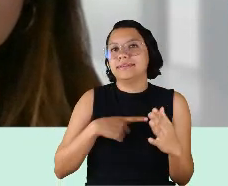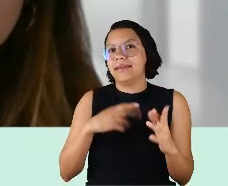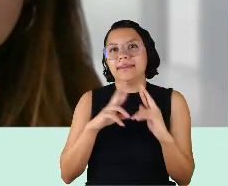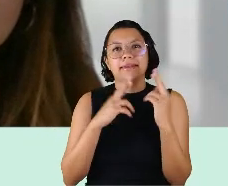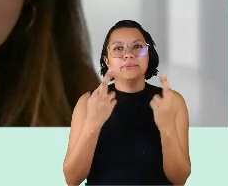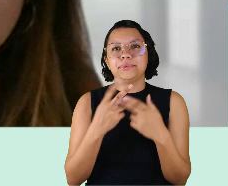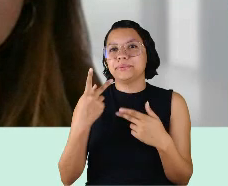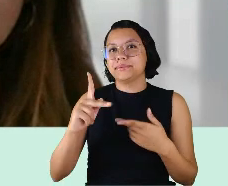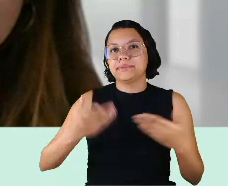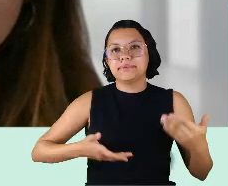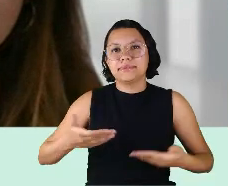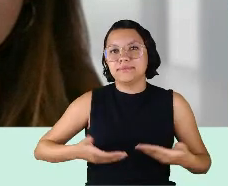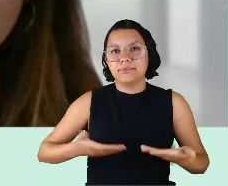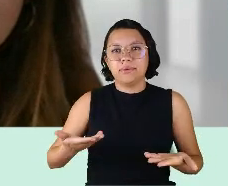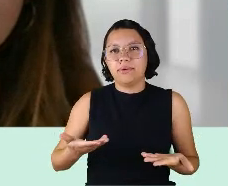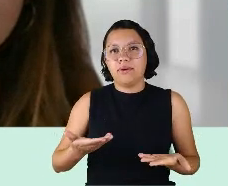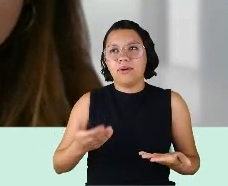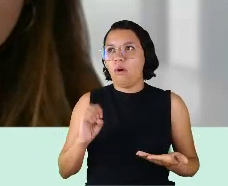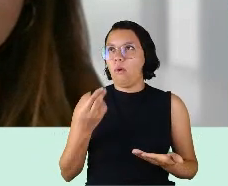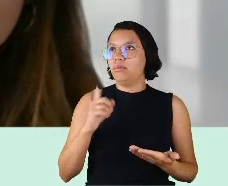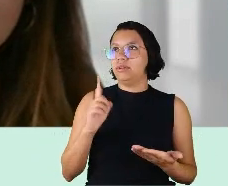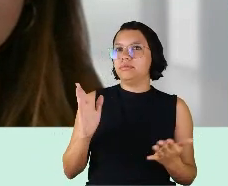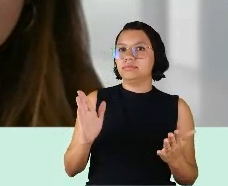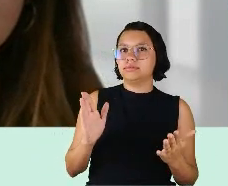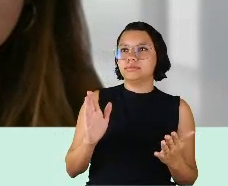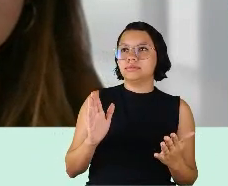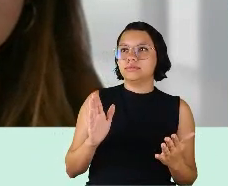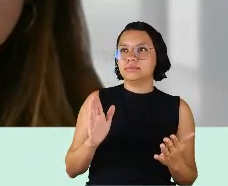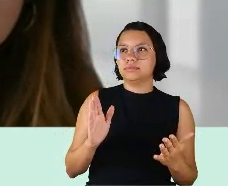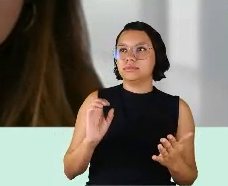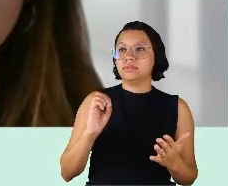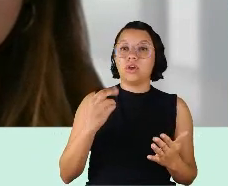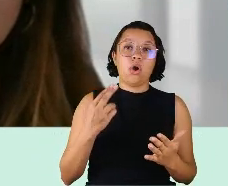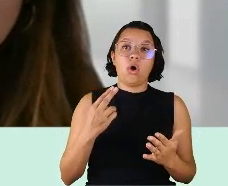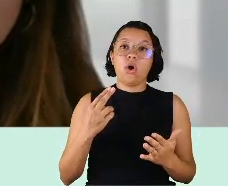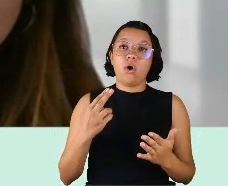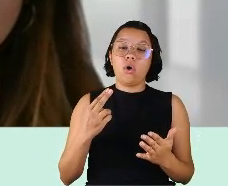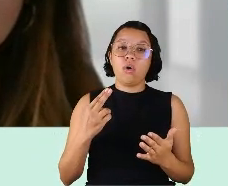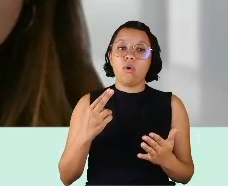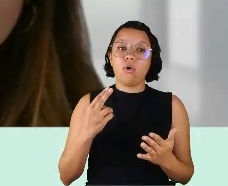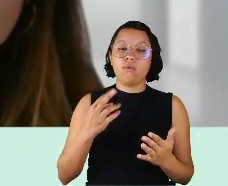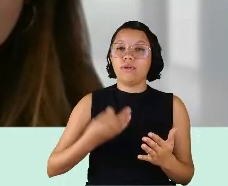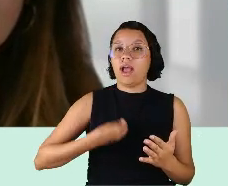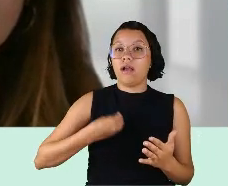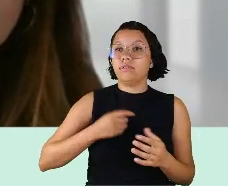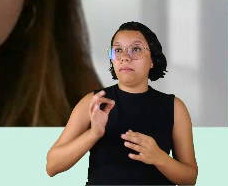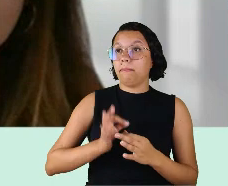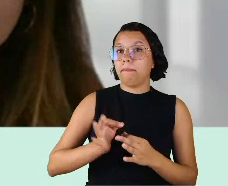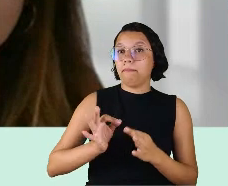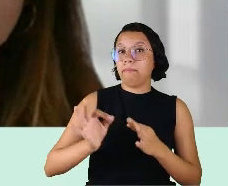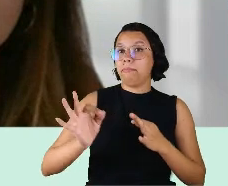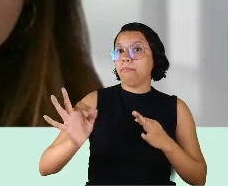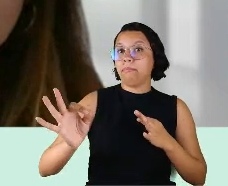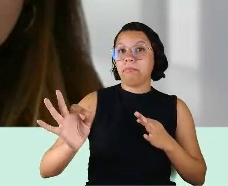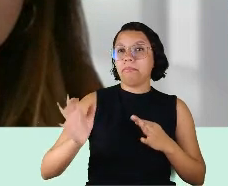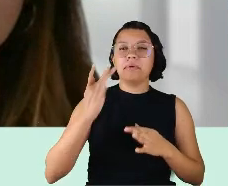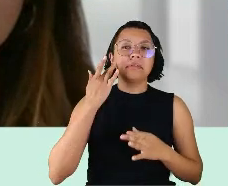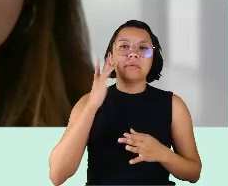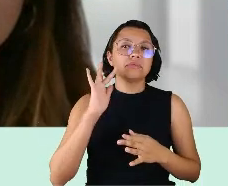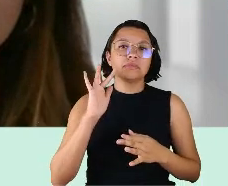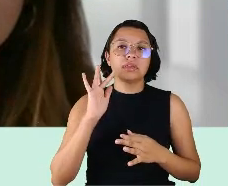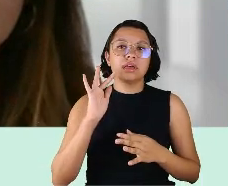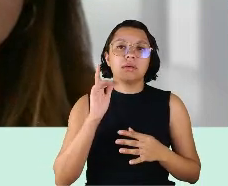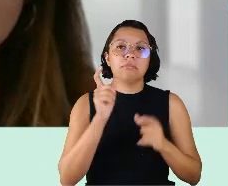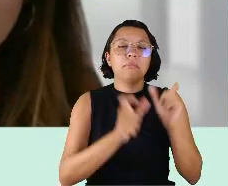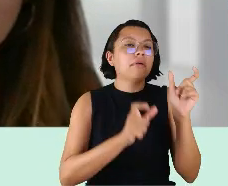reunir com seus servidores, ou não? Ou vocês passam uma vida e não sabem com quem estão trabalhando,